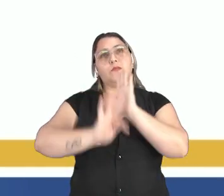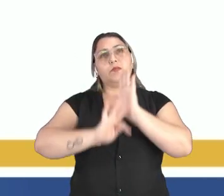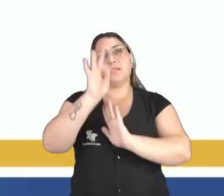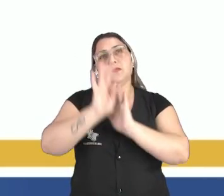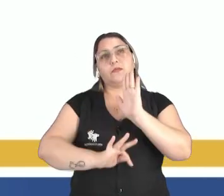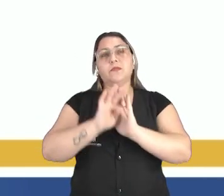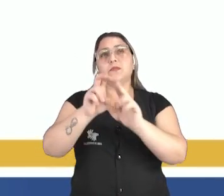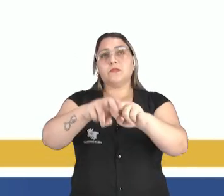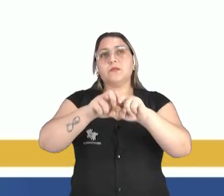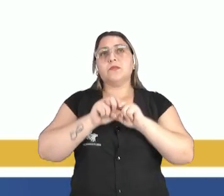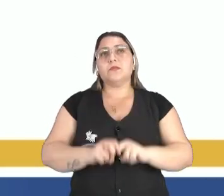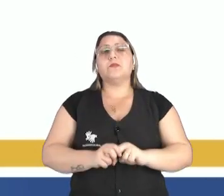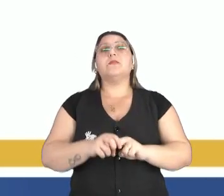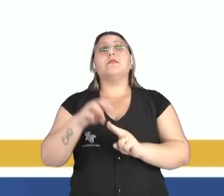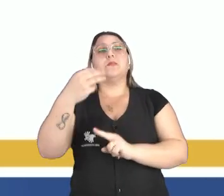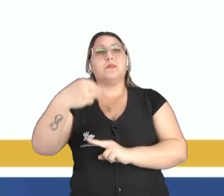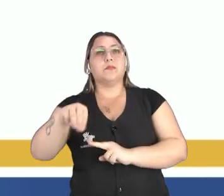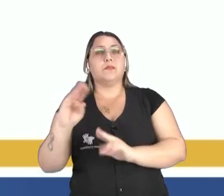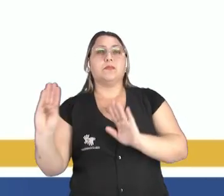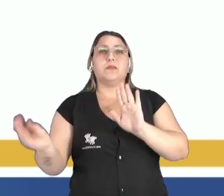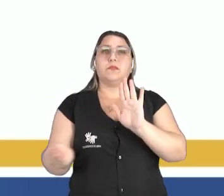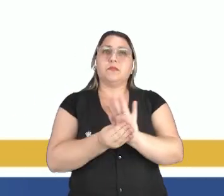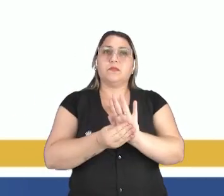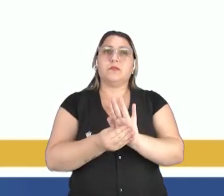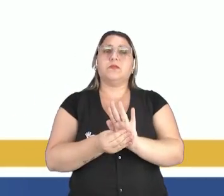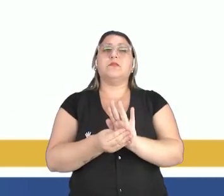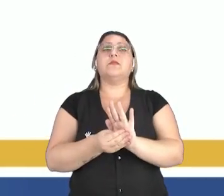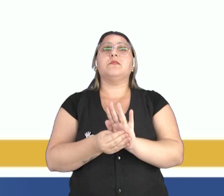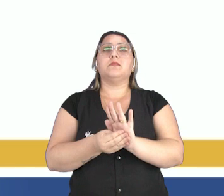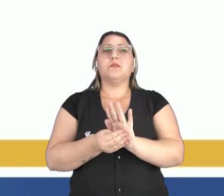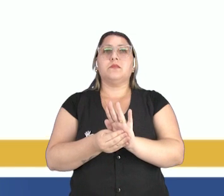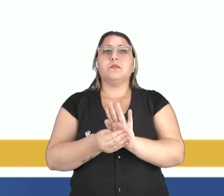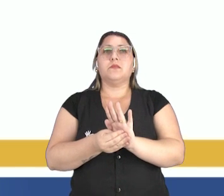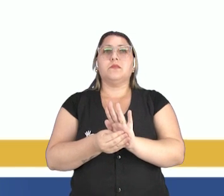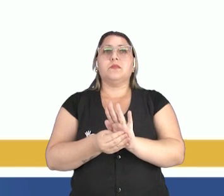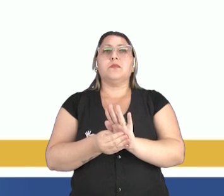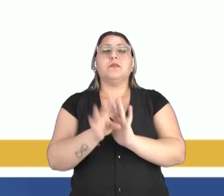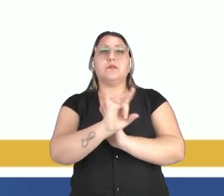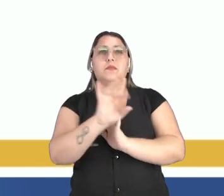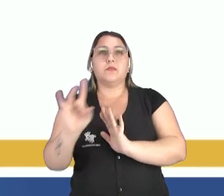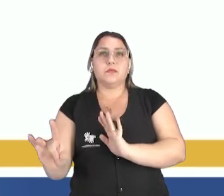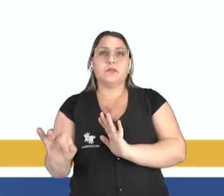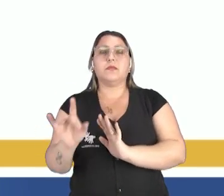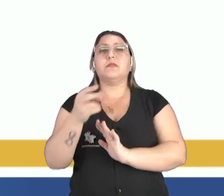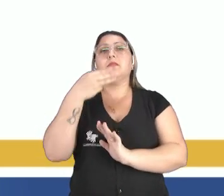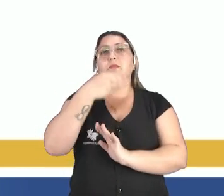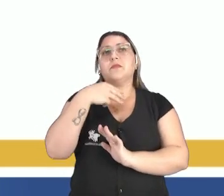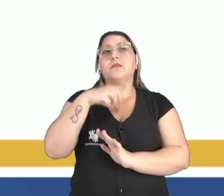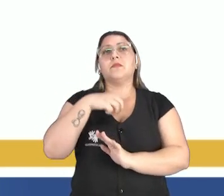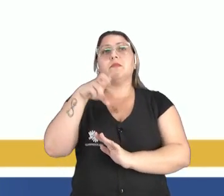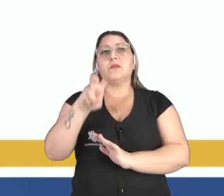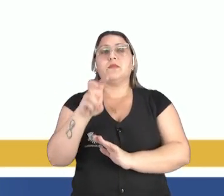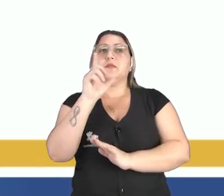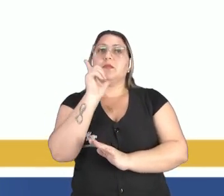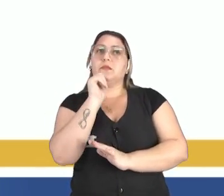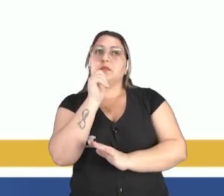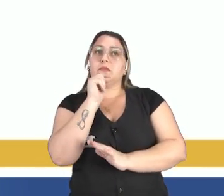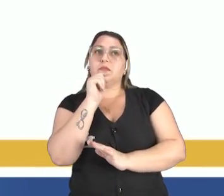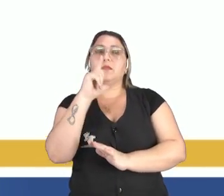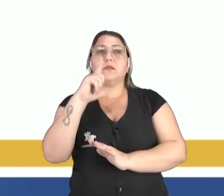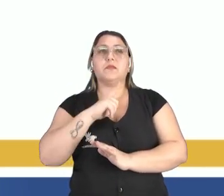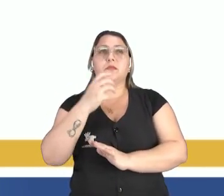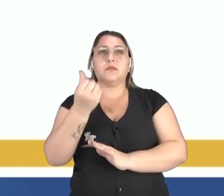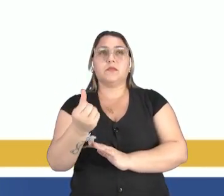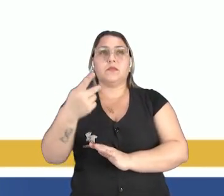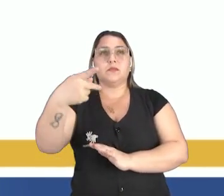dizendo isso, por isso que é uma parte da matemática que está inserida, tá? Então, para cada uma parte de açúcar, eu vou ter 5 de água. Então, eu vou ter